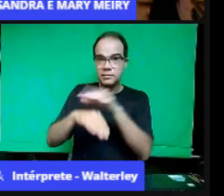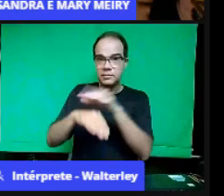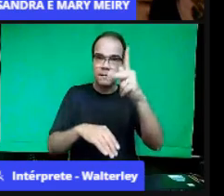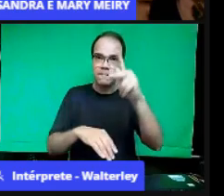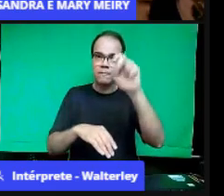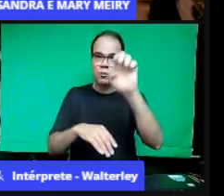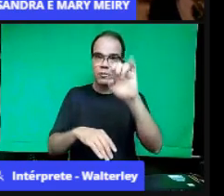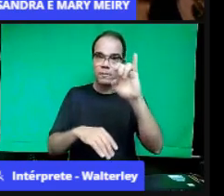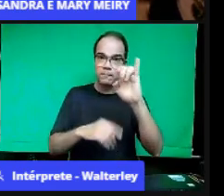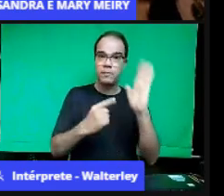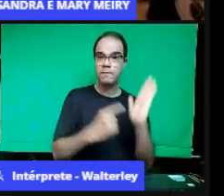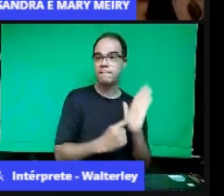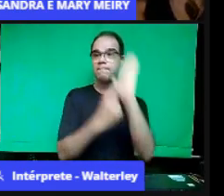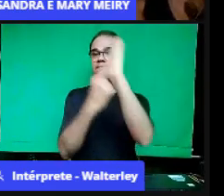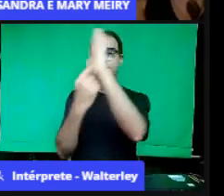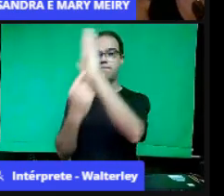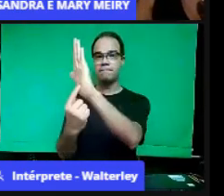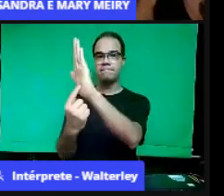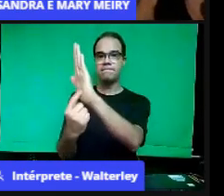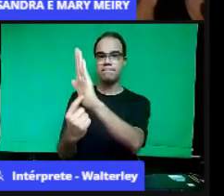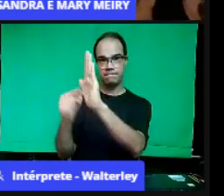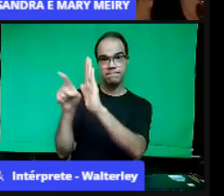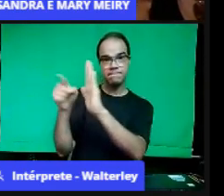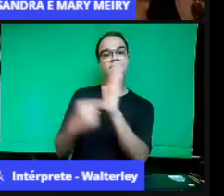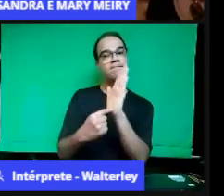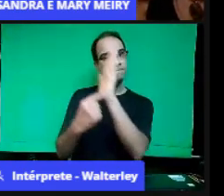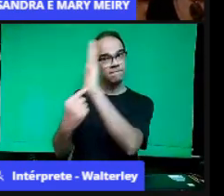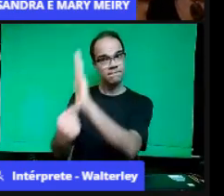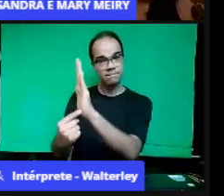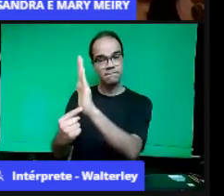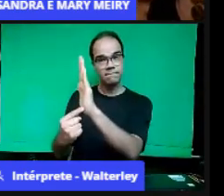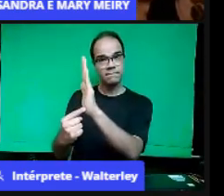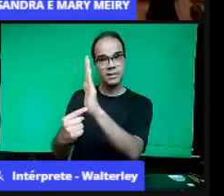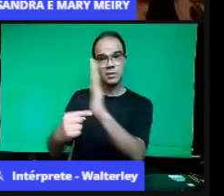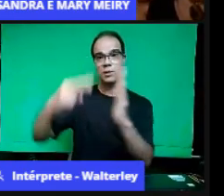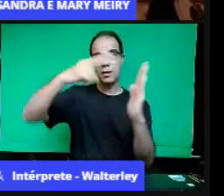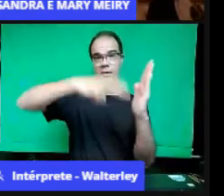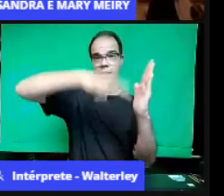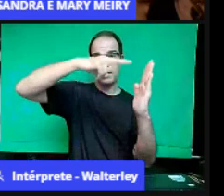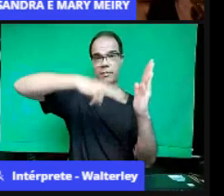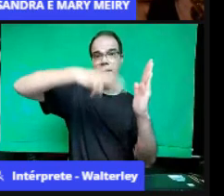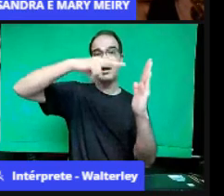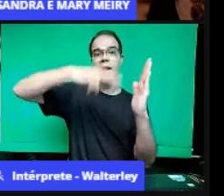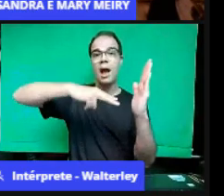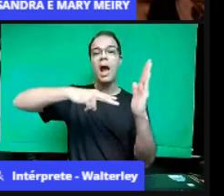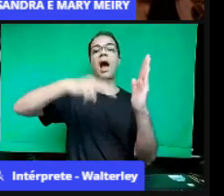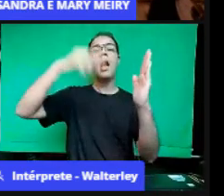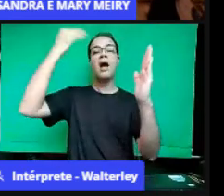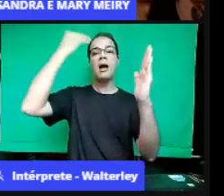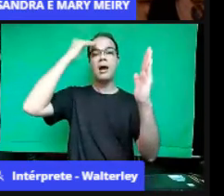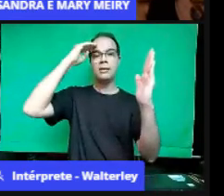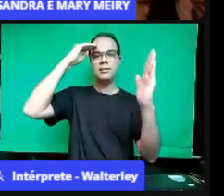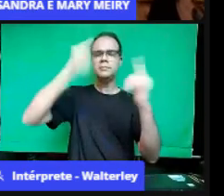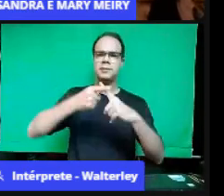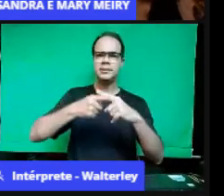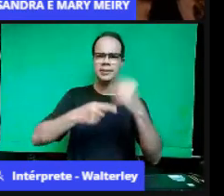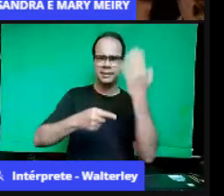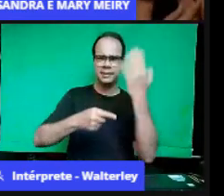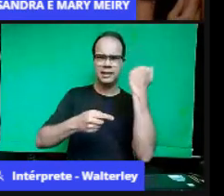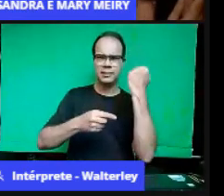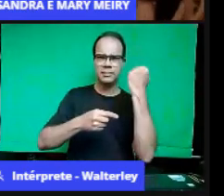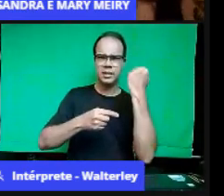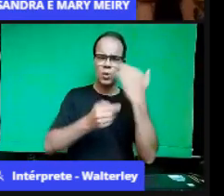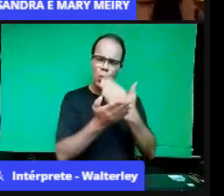questão familiar, né? Porque lá no início, o pai já assinou um termo onde ele te